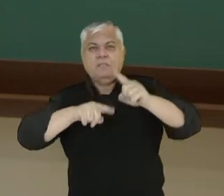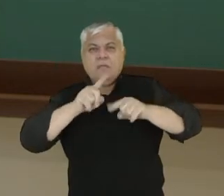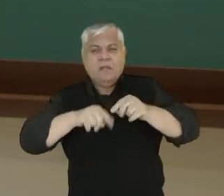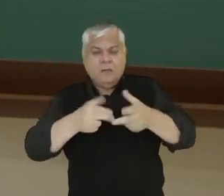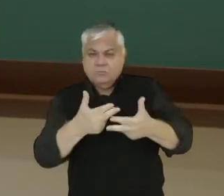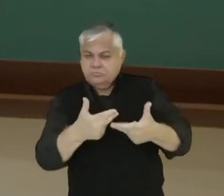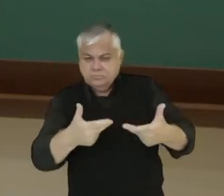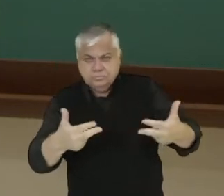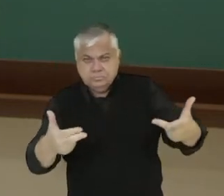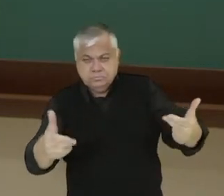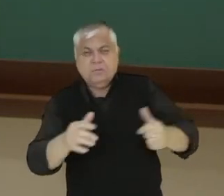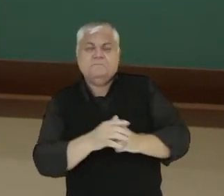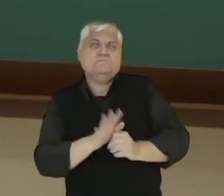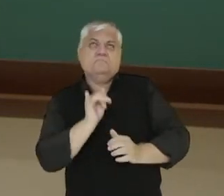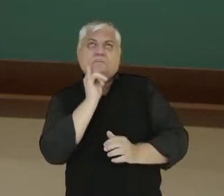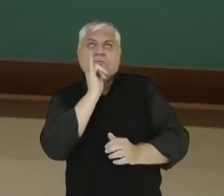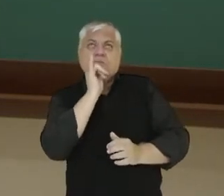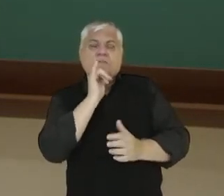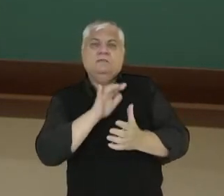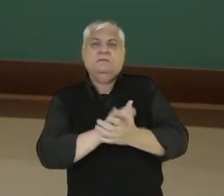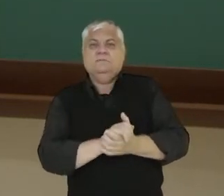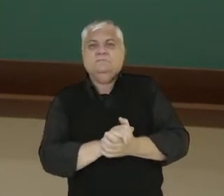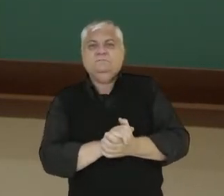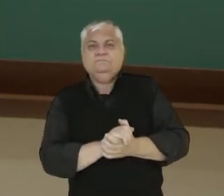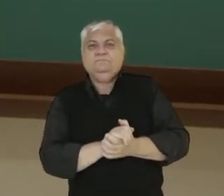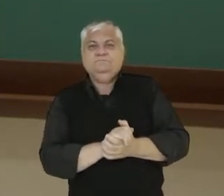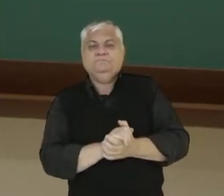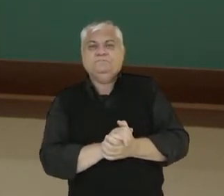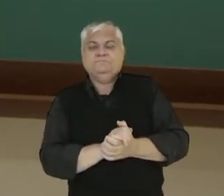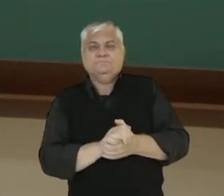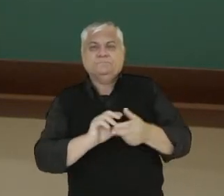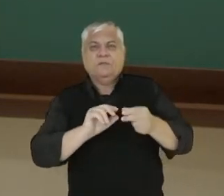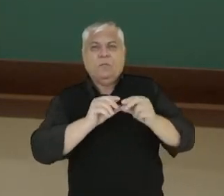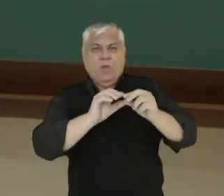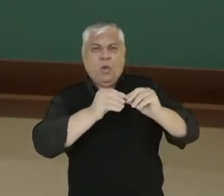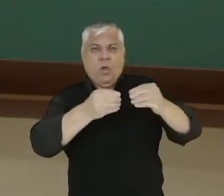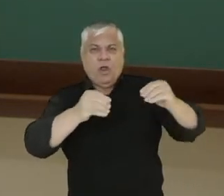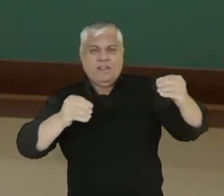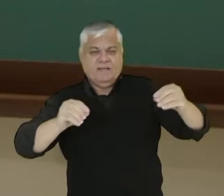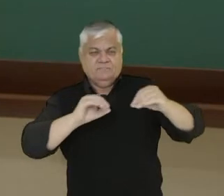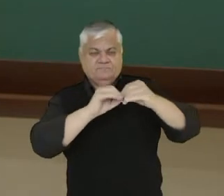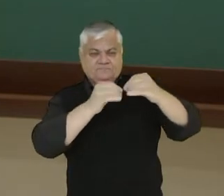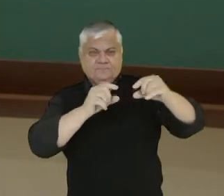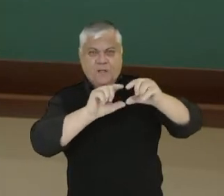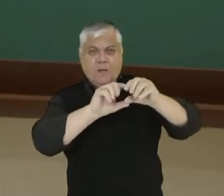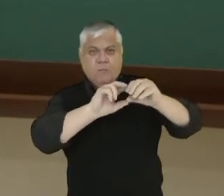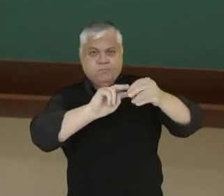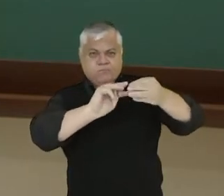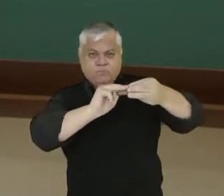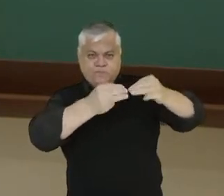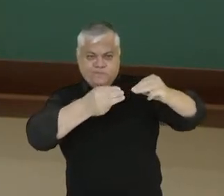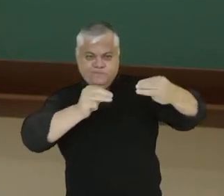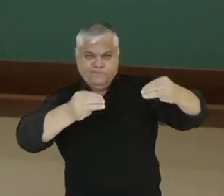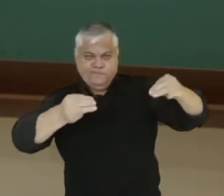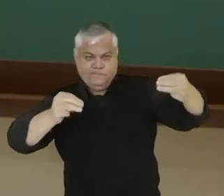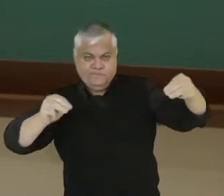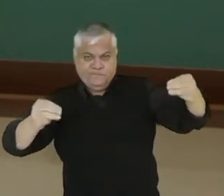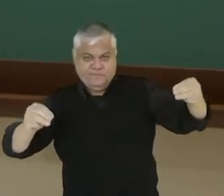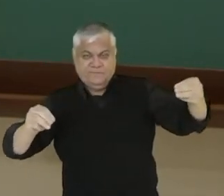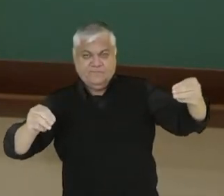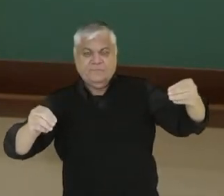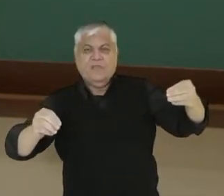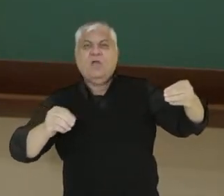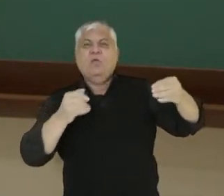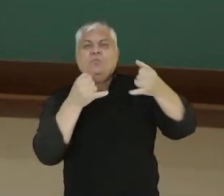pessoal, por exemplo, eu pego lá uma corda grossa, amarro numa corda